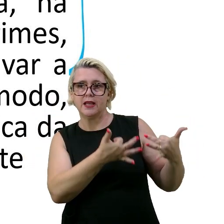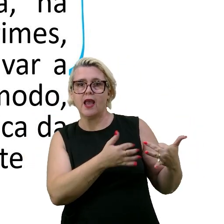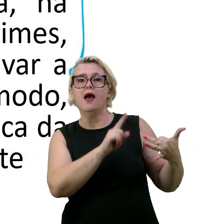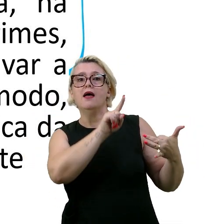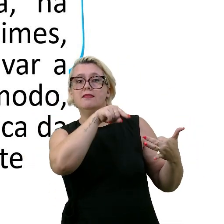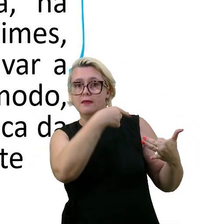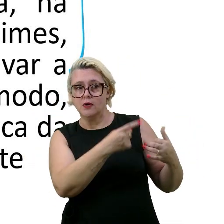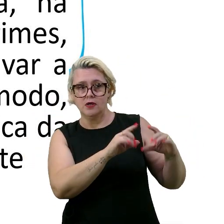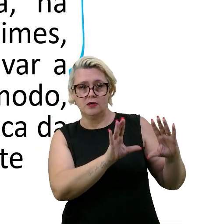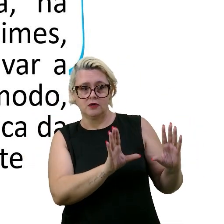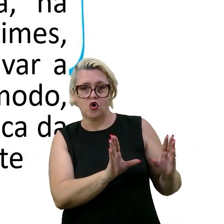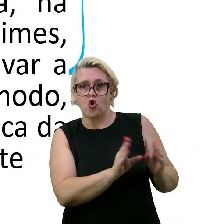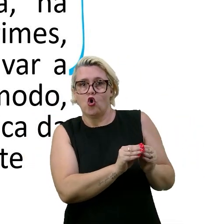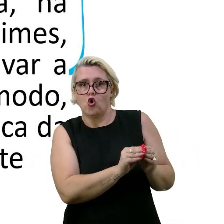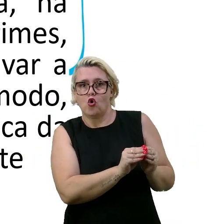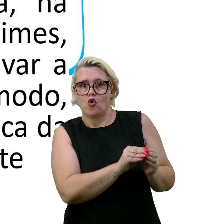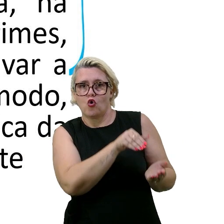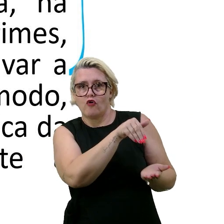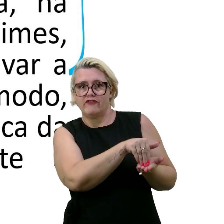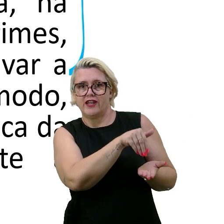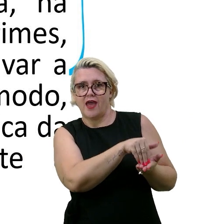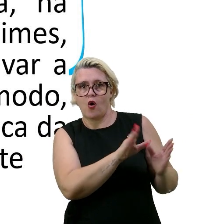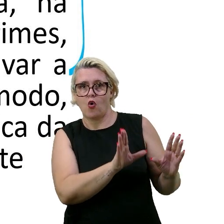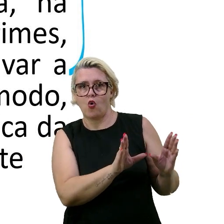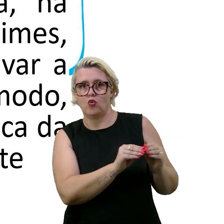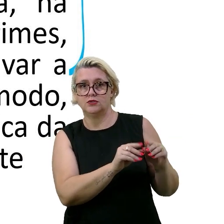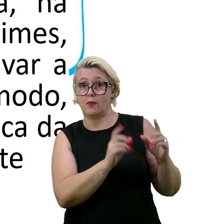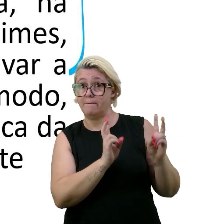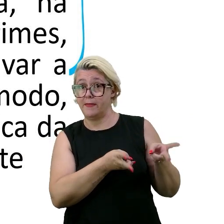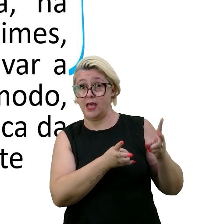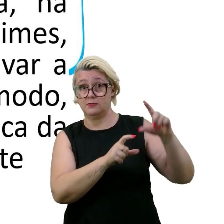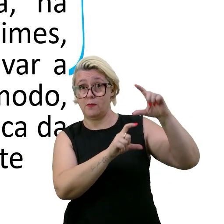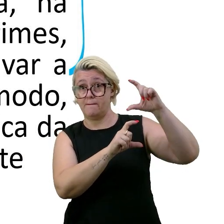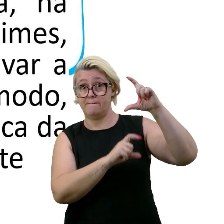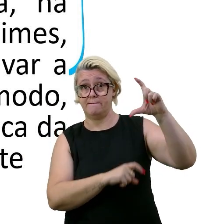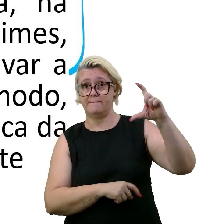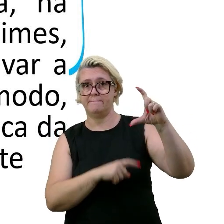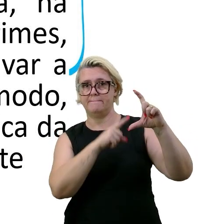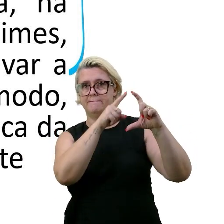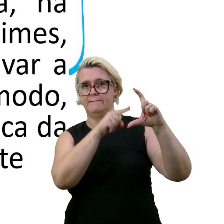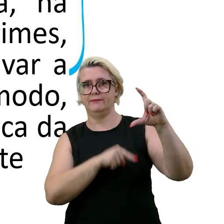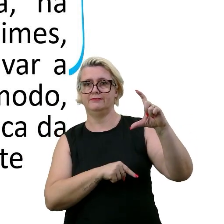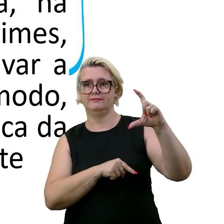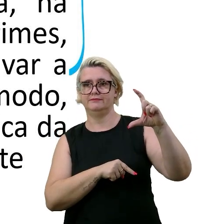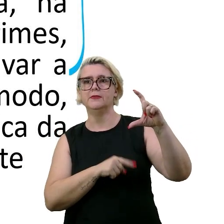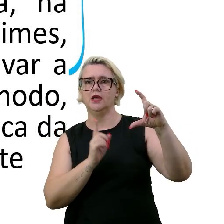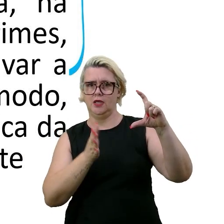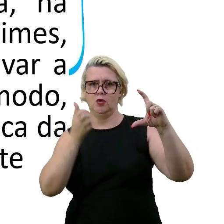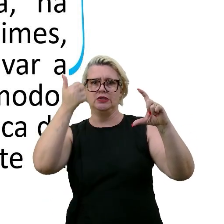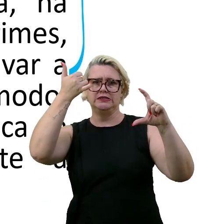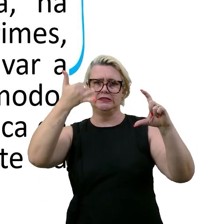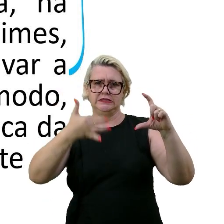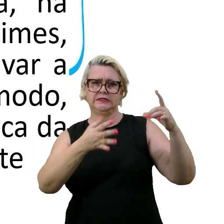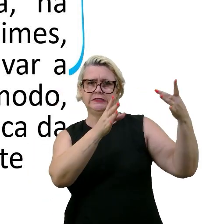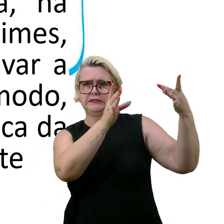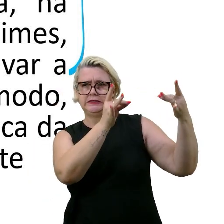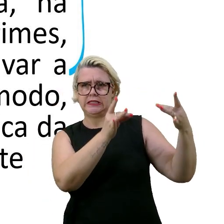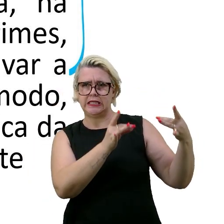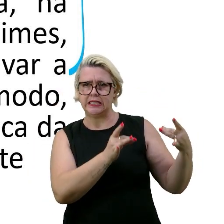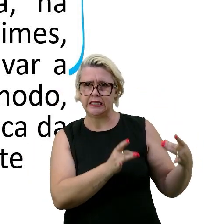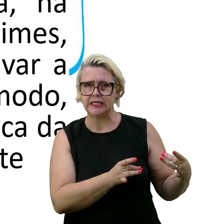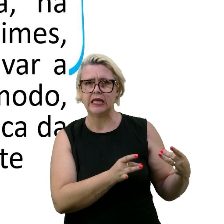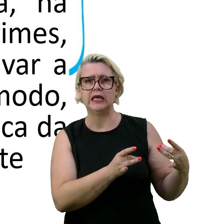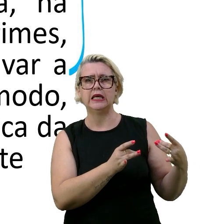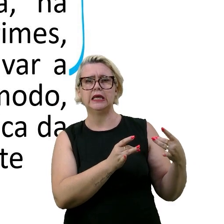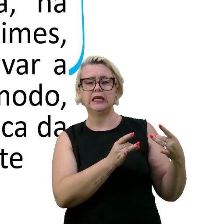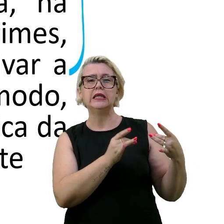vem a minha conclusão. Então, nessa explicação aí, eu me estendi bastante, detalhei, citei